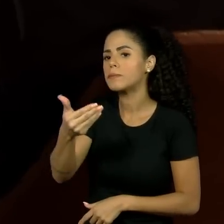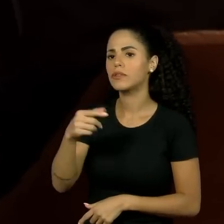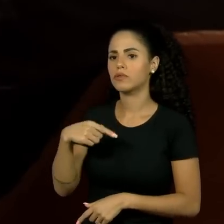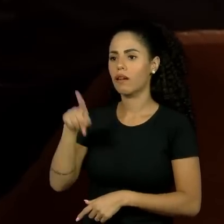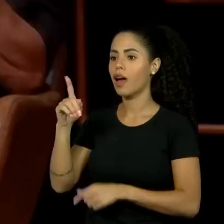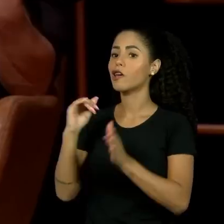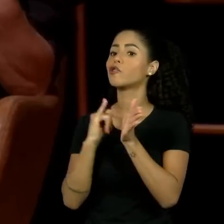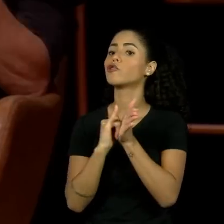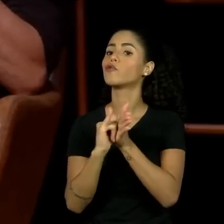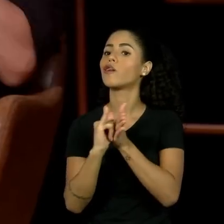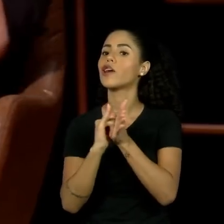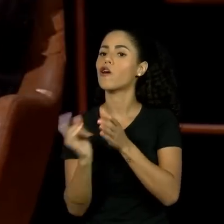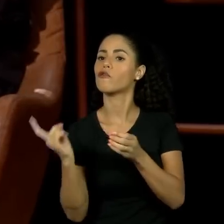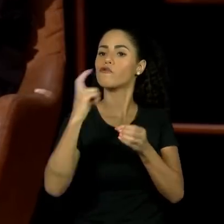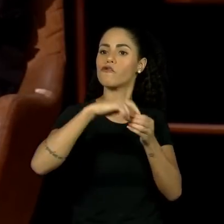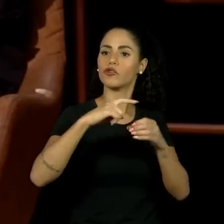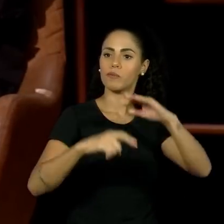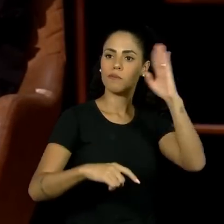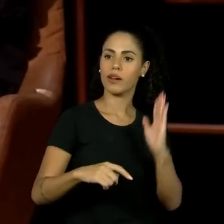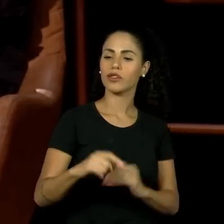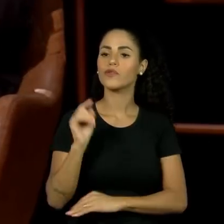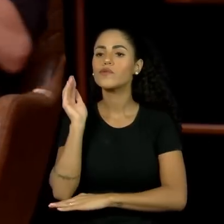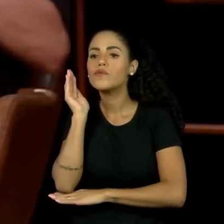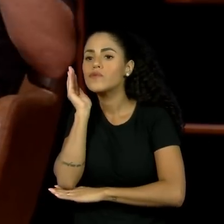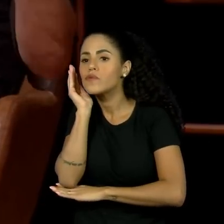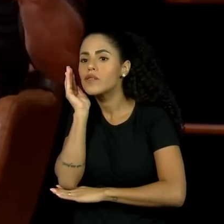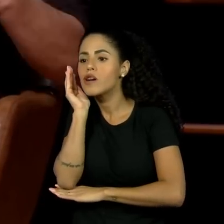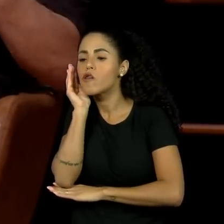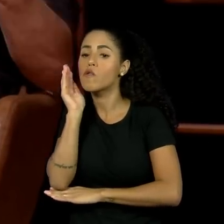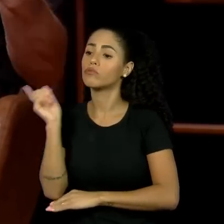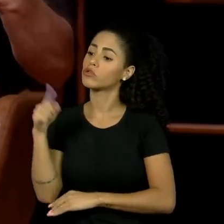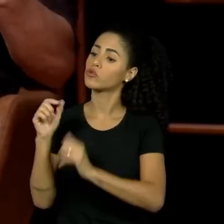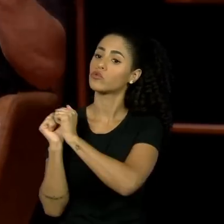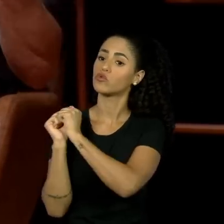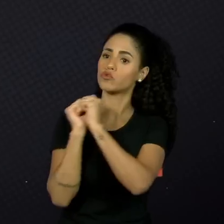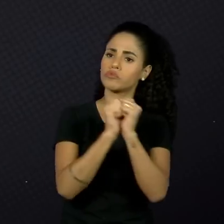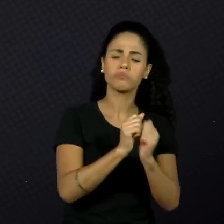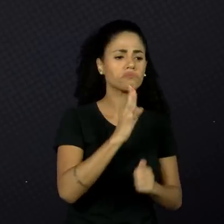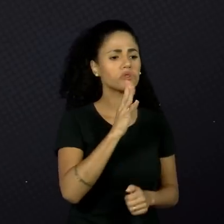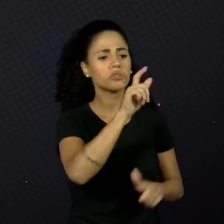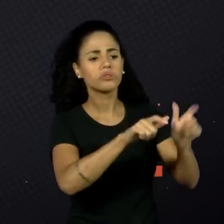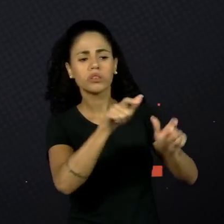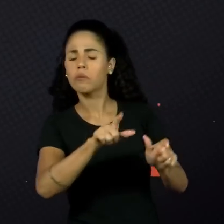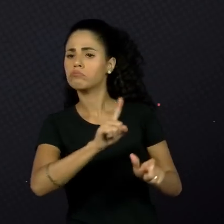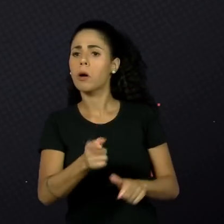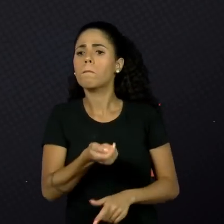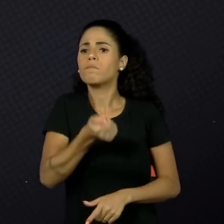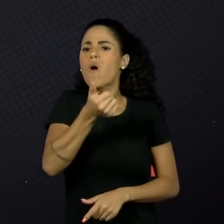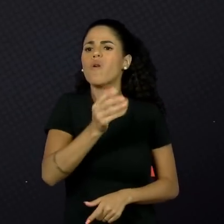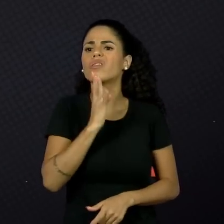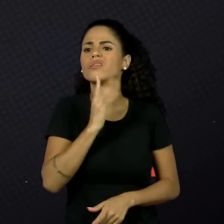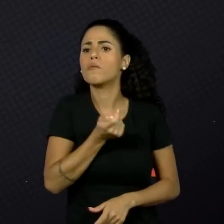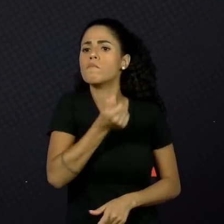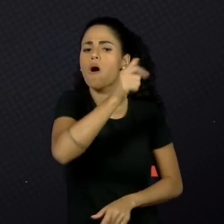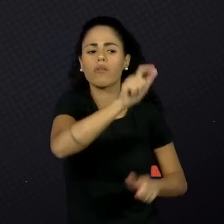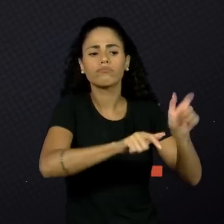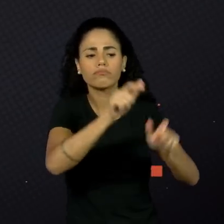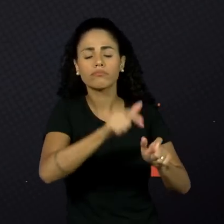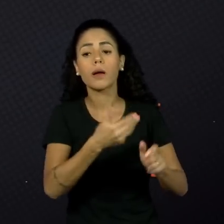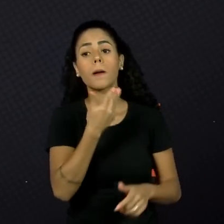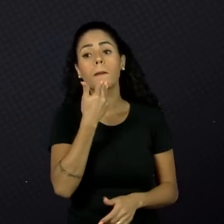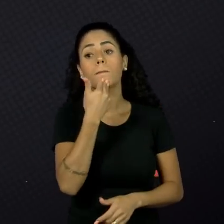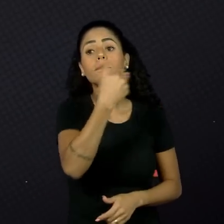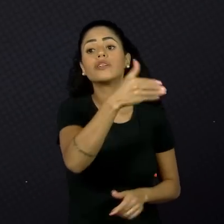Nova York, o Fagundes trouxe ele de Nova York, ele não conhecia muitos atores e pediu para a Clarice trazer